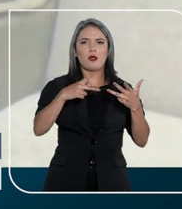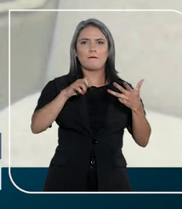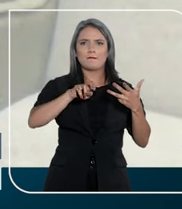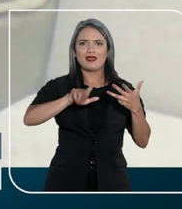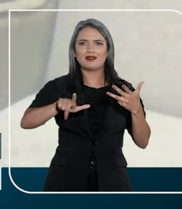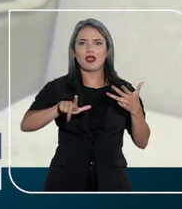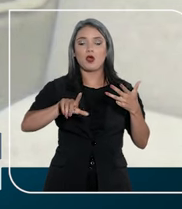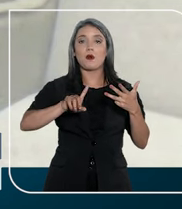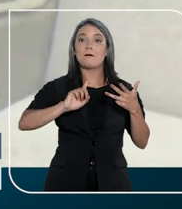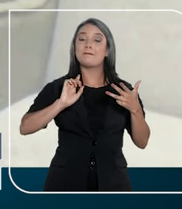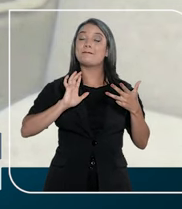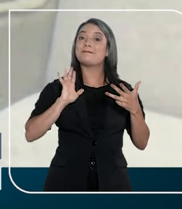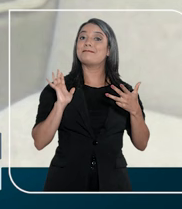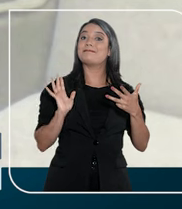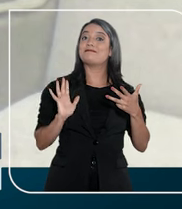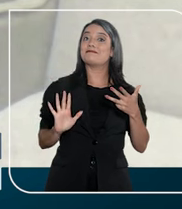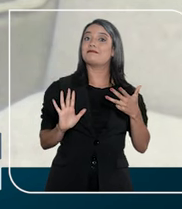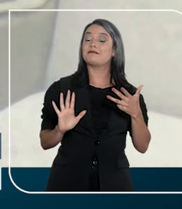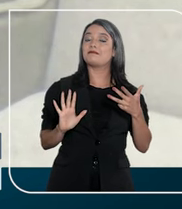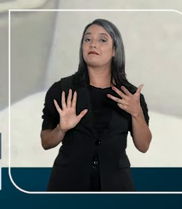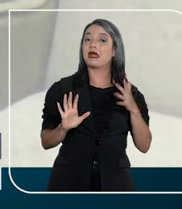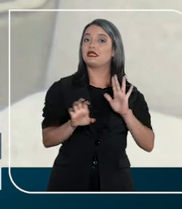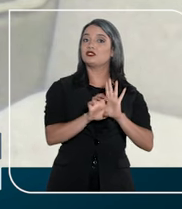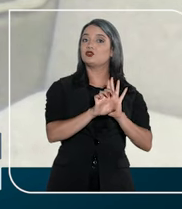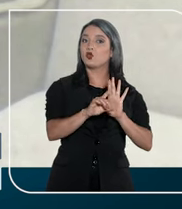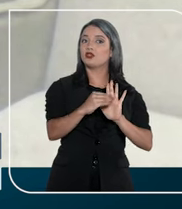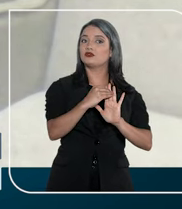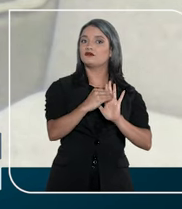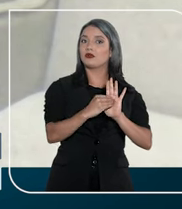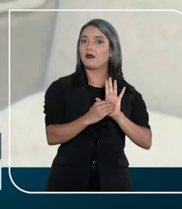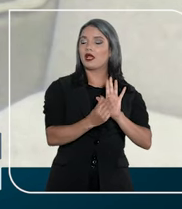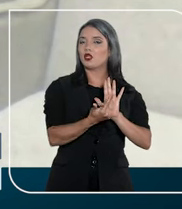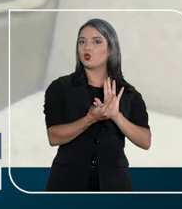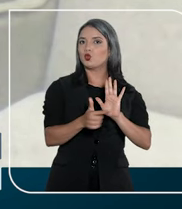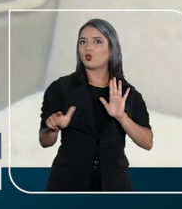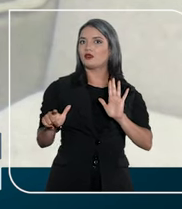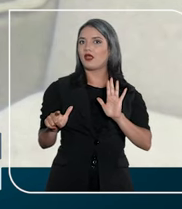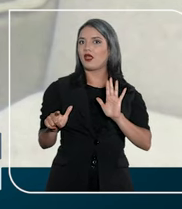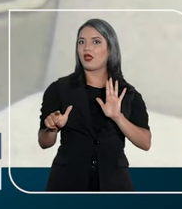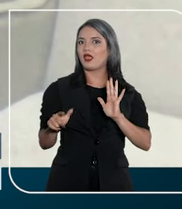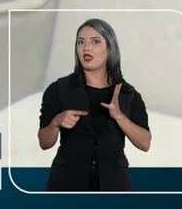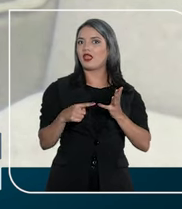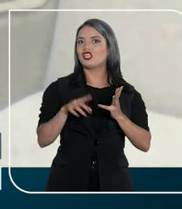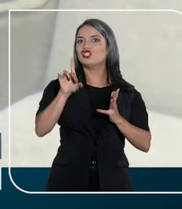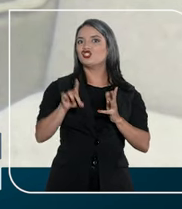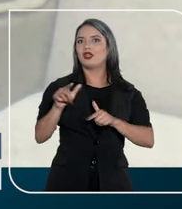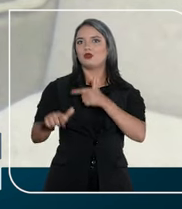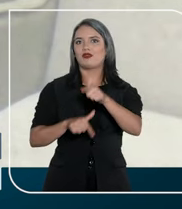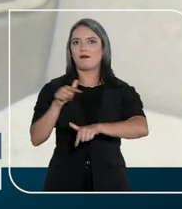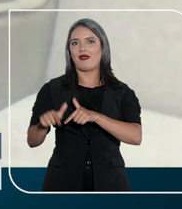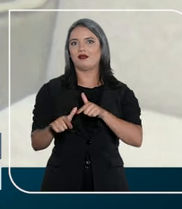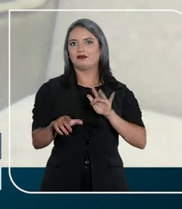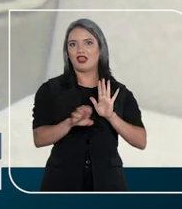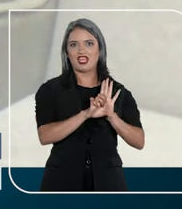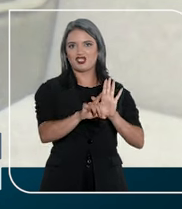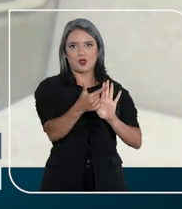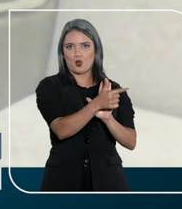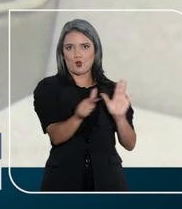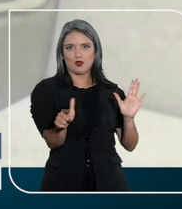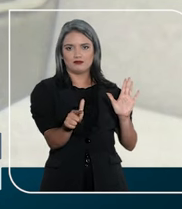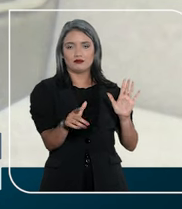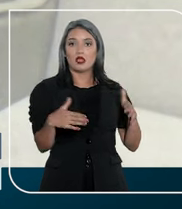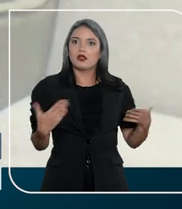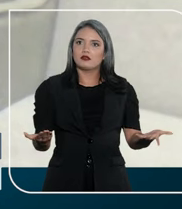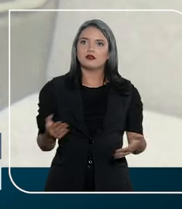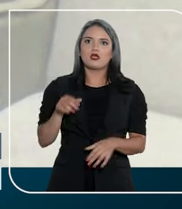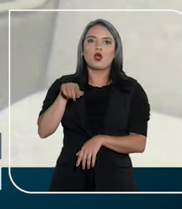não prevê nenhuma questão, não prevê lá no temário direito do trabalho. Então, não seria